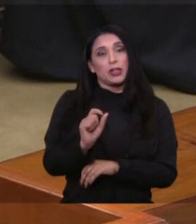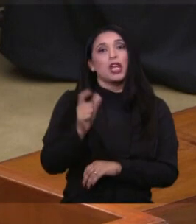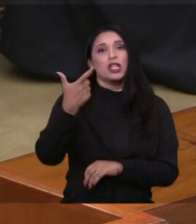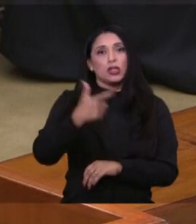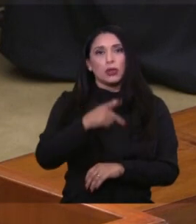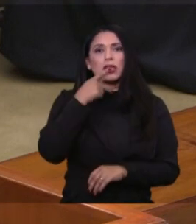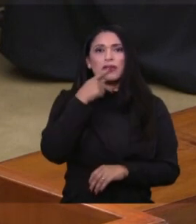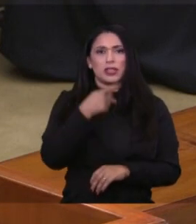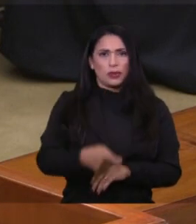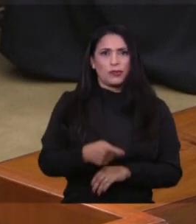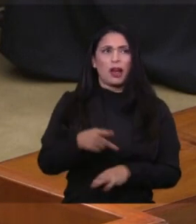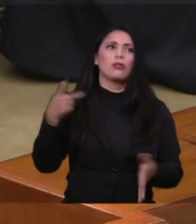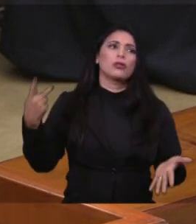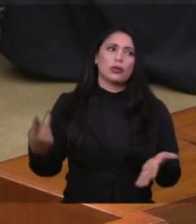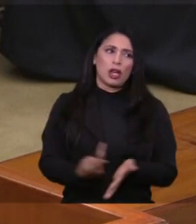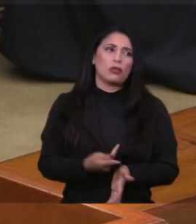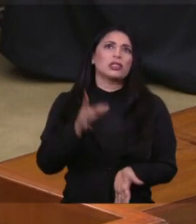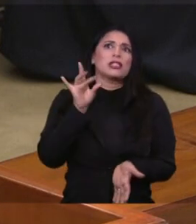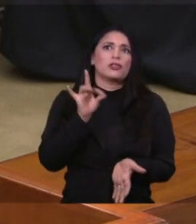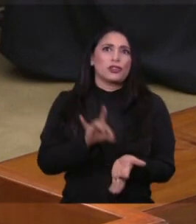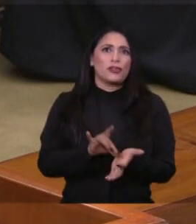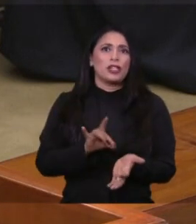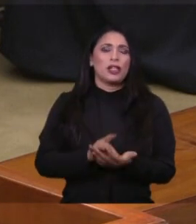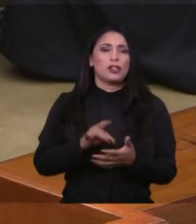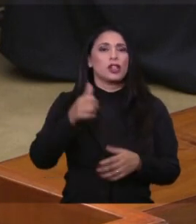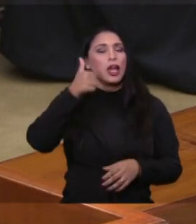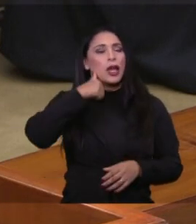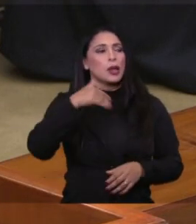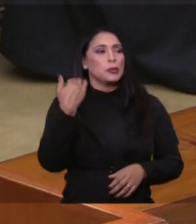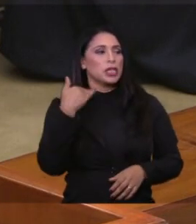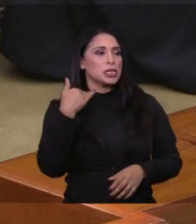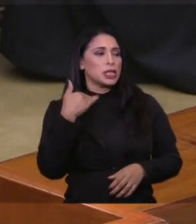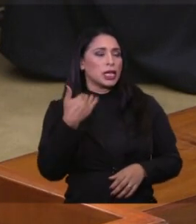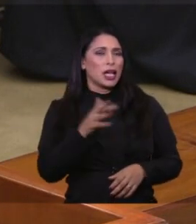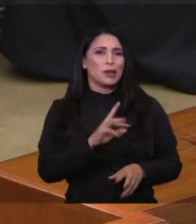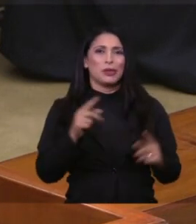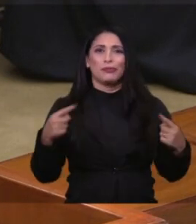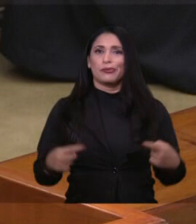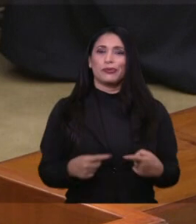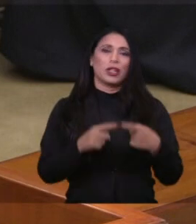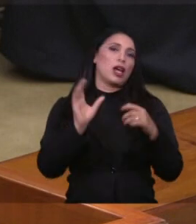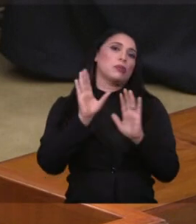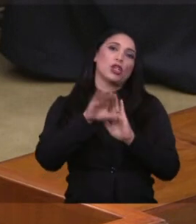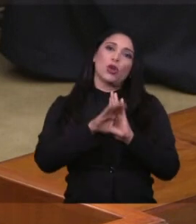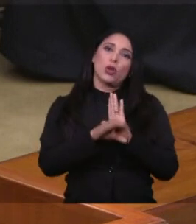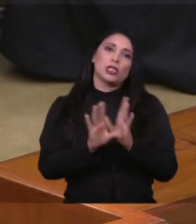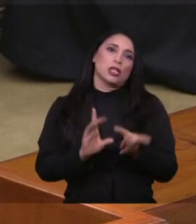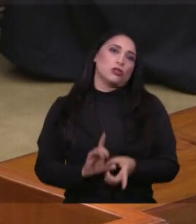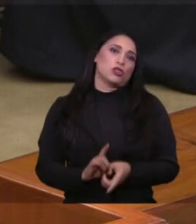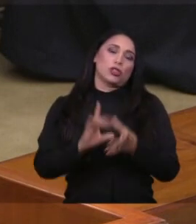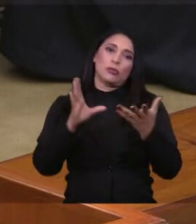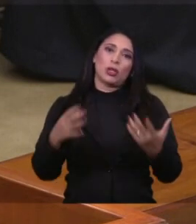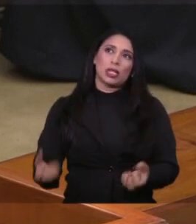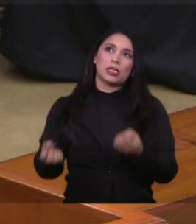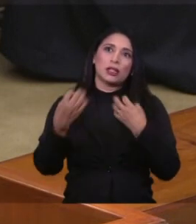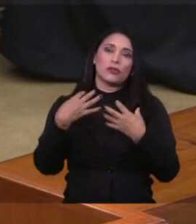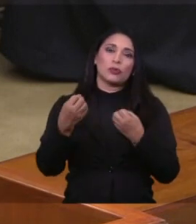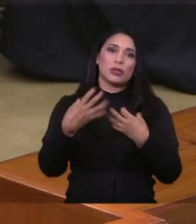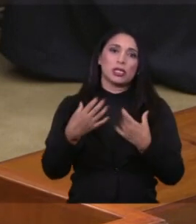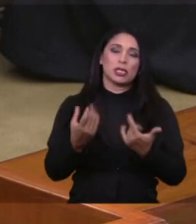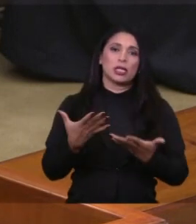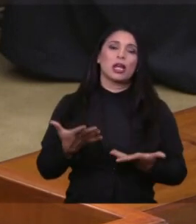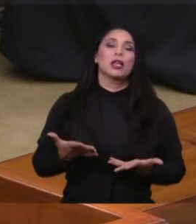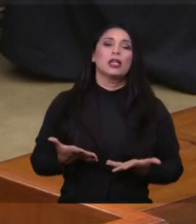reafirmo, que essa realidade, excelentíssima ministra Carmen, não cabe no conceito de democracia que me fora ensinado na